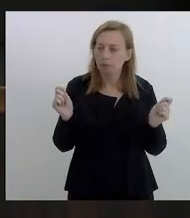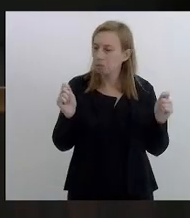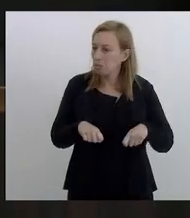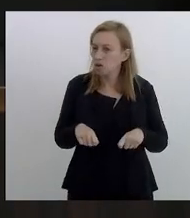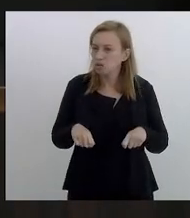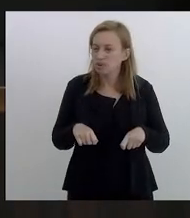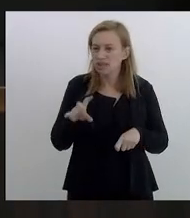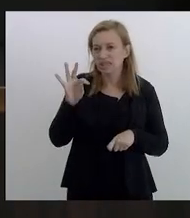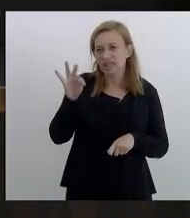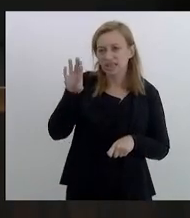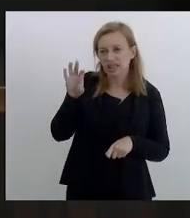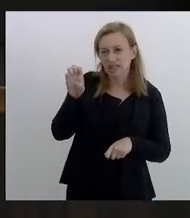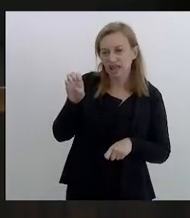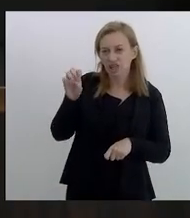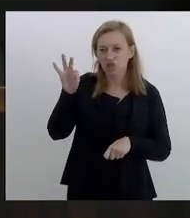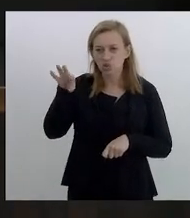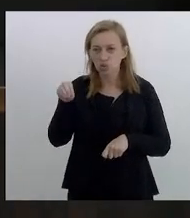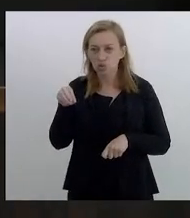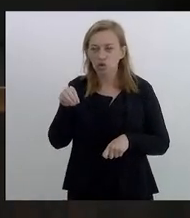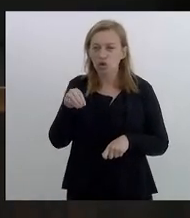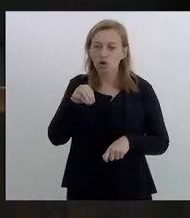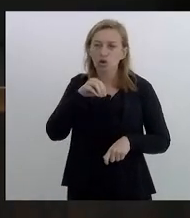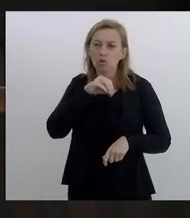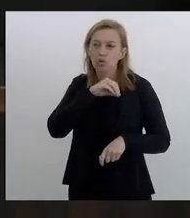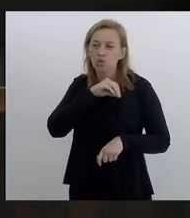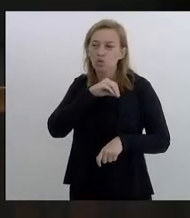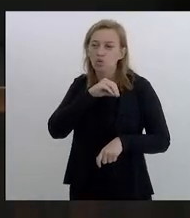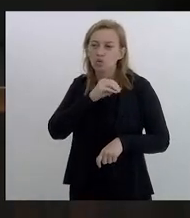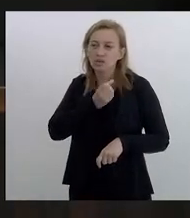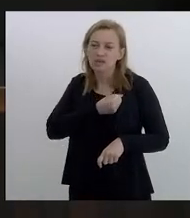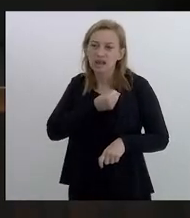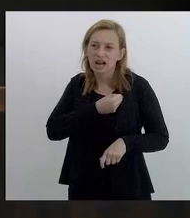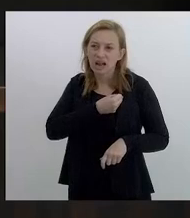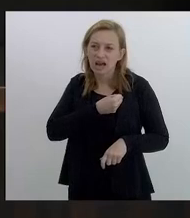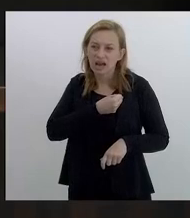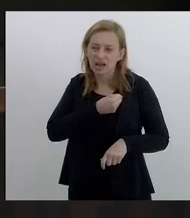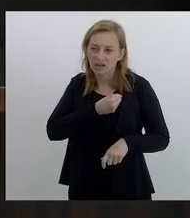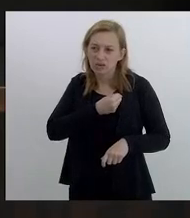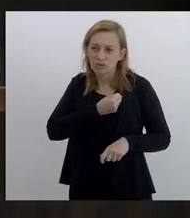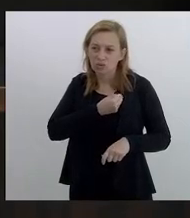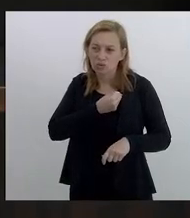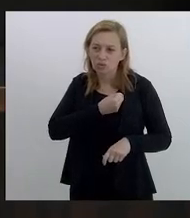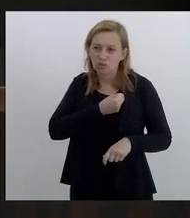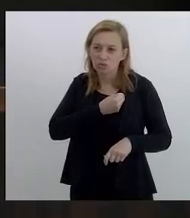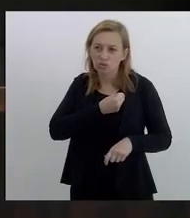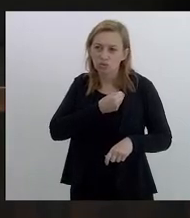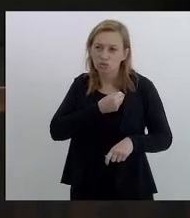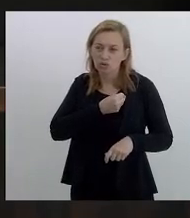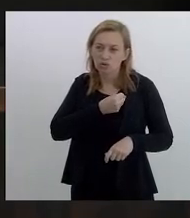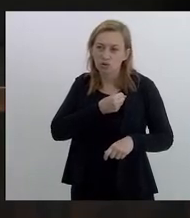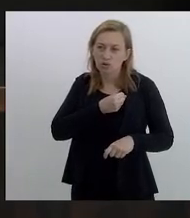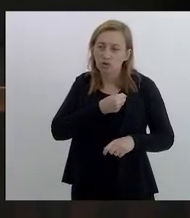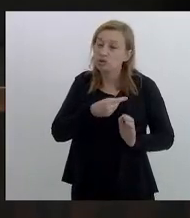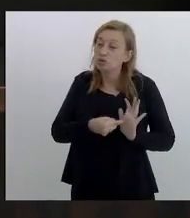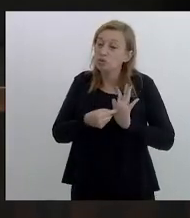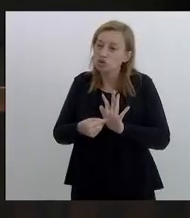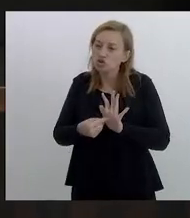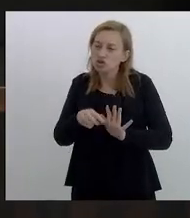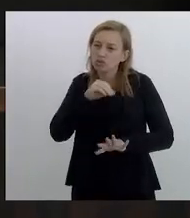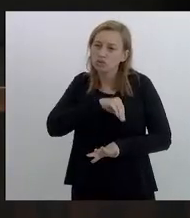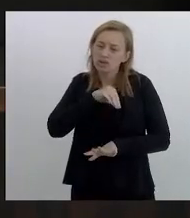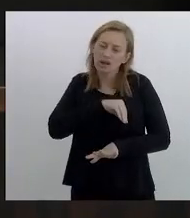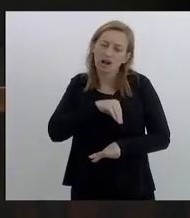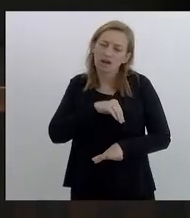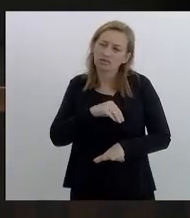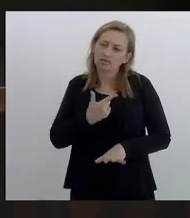ter teto com o aumento que está sendo proposto. Não há possibilidade. E eu acompanho o orçamento e não tenho dúvida sobre o que eu estou